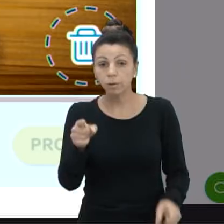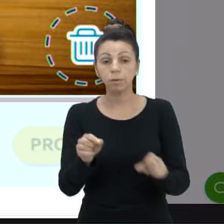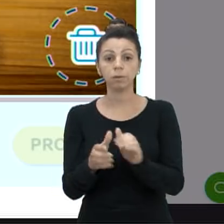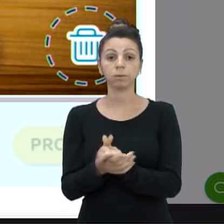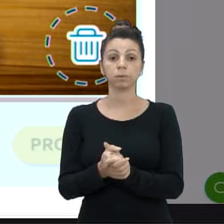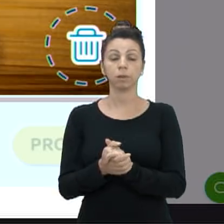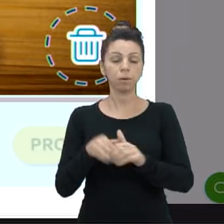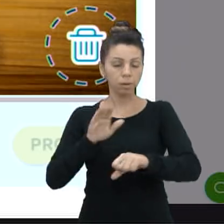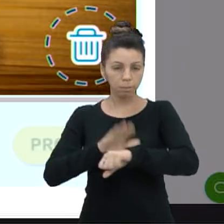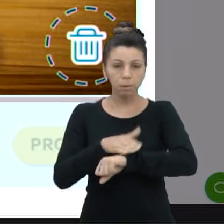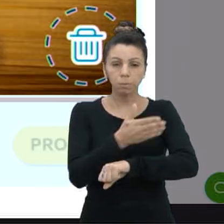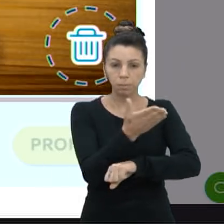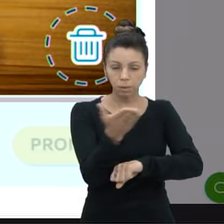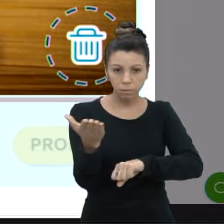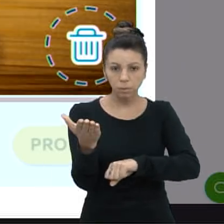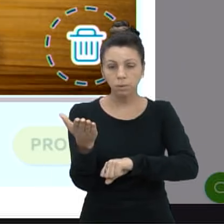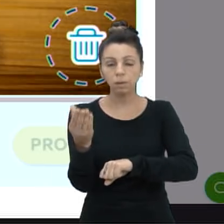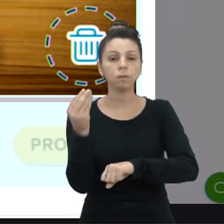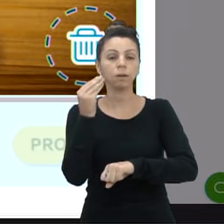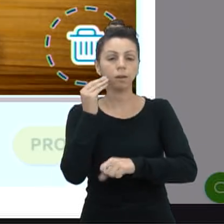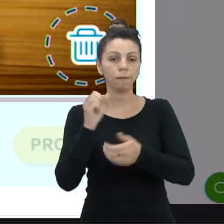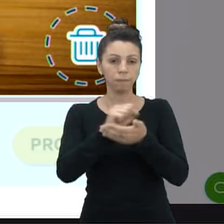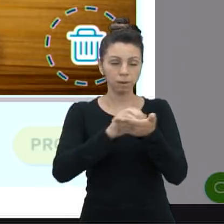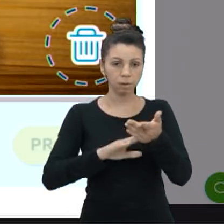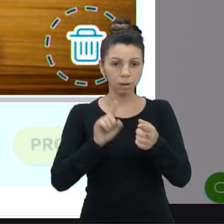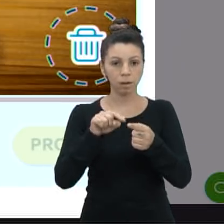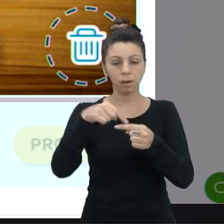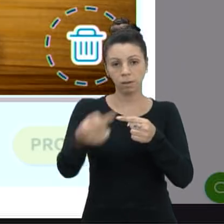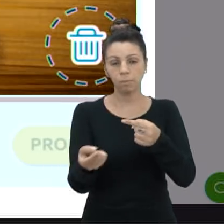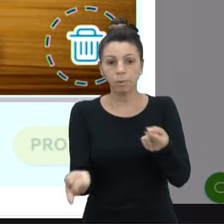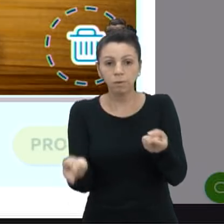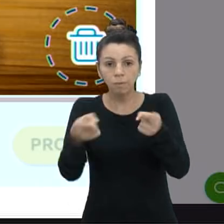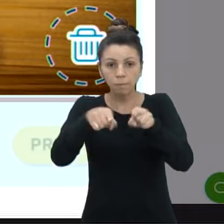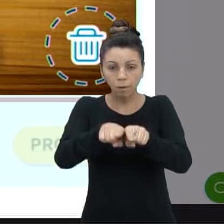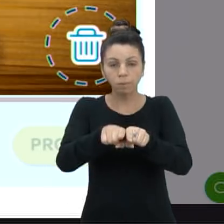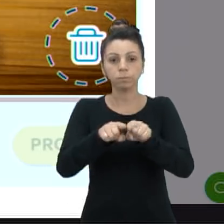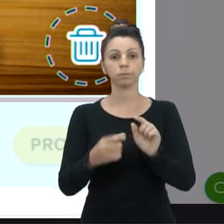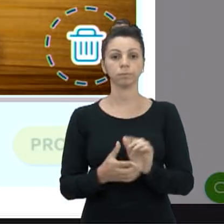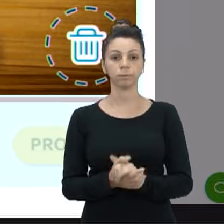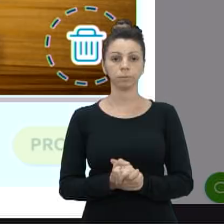dar agora aqui um tempinho para vocês realizarem e eu já volto para a gente continuar a nossa aula.